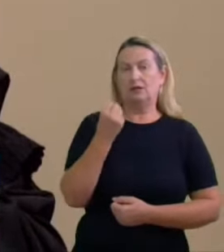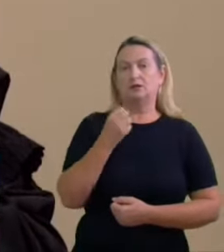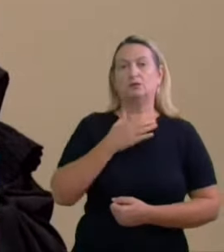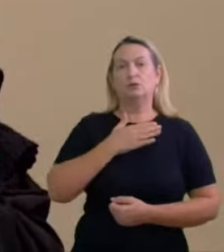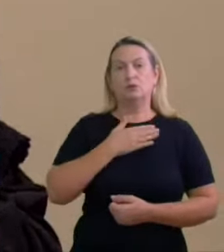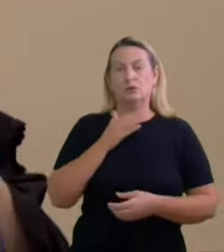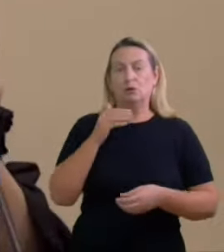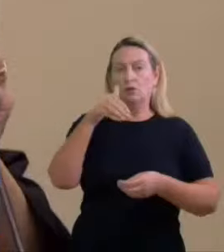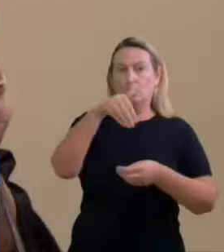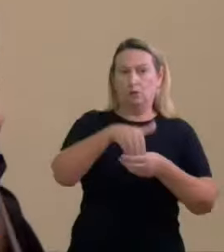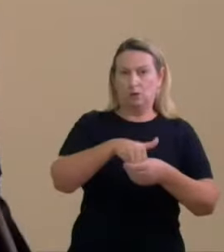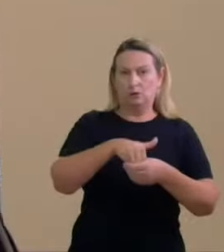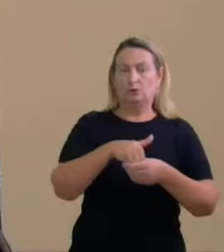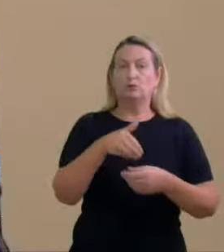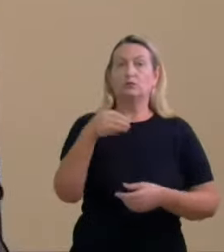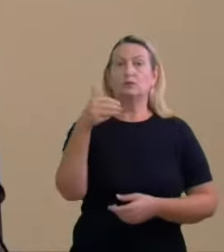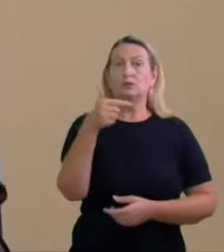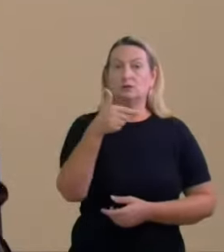e último